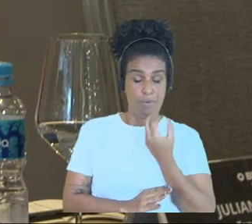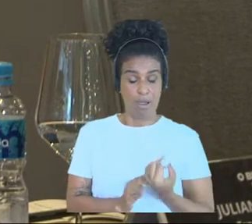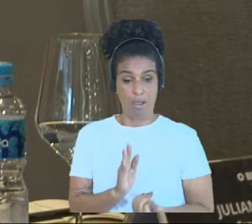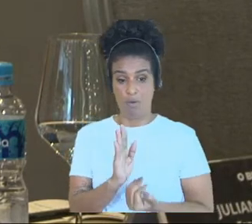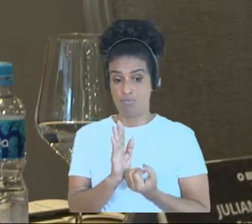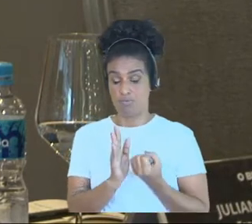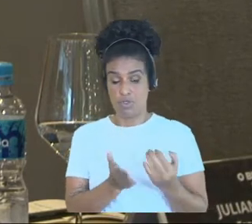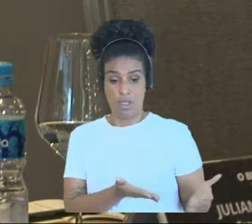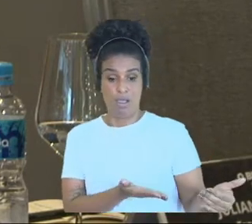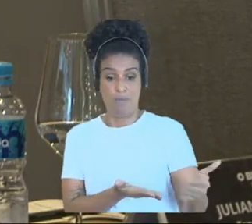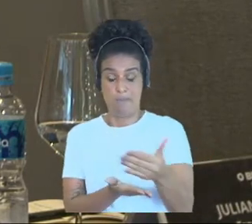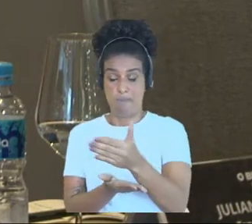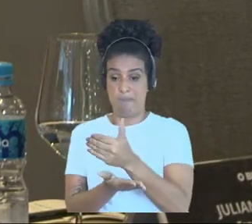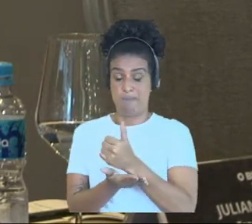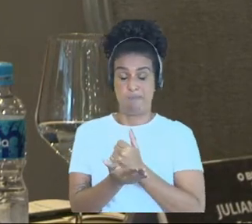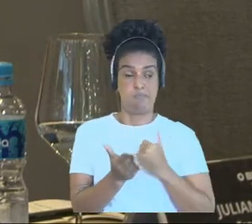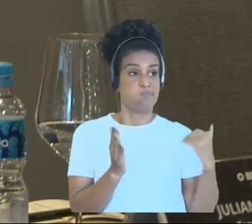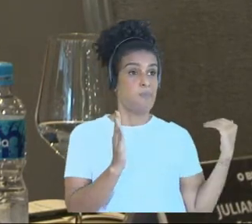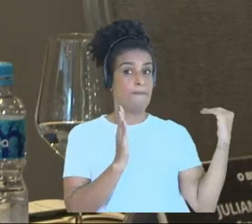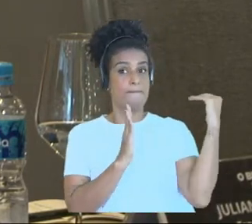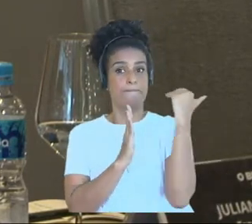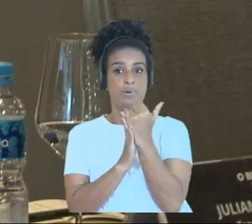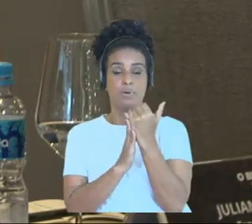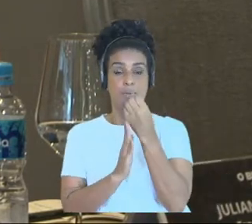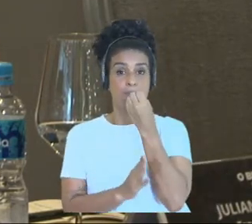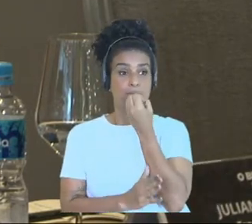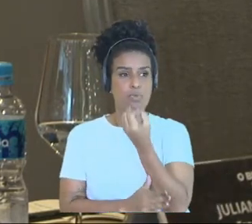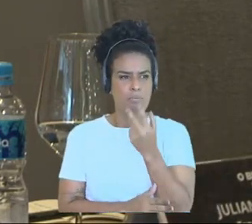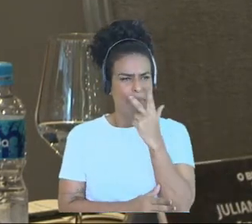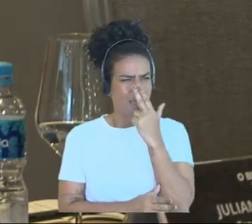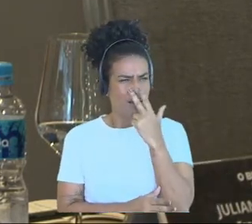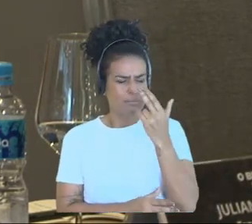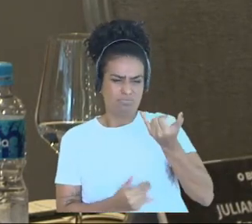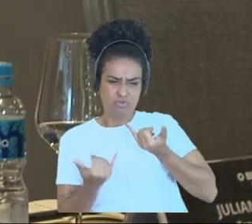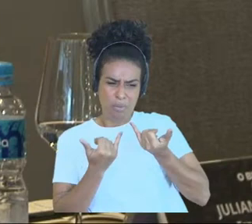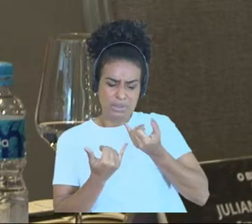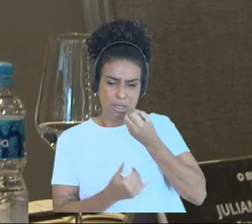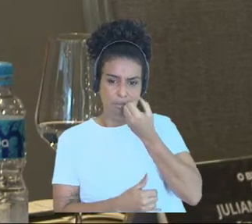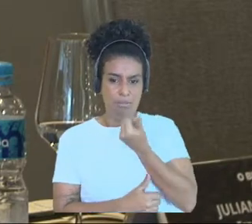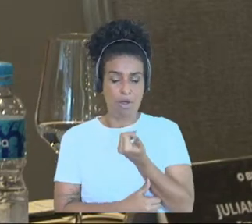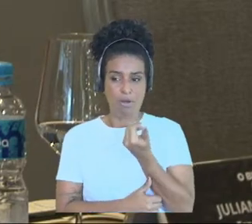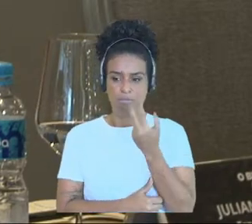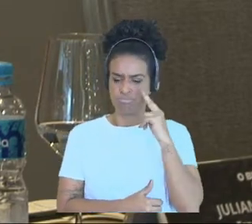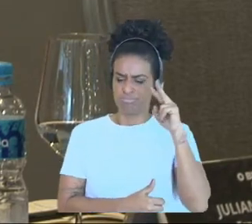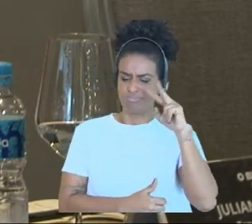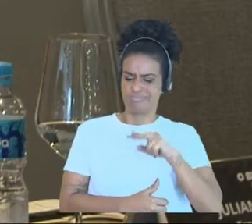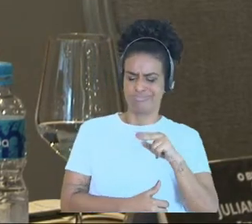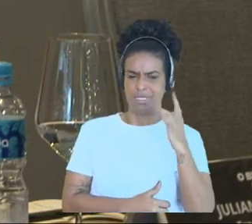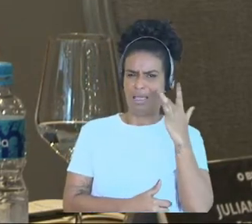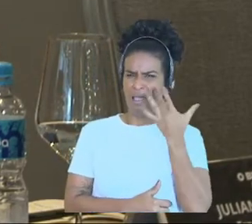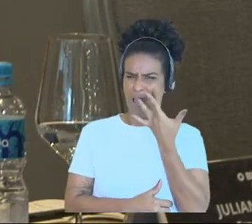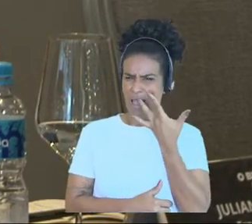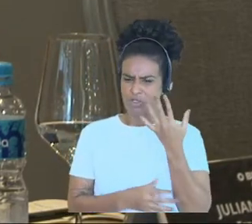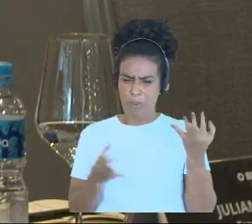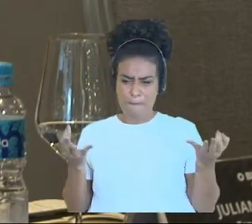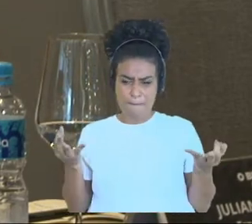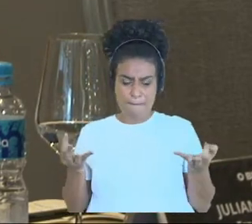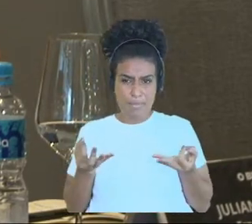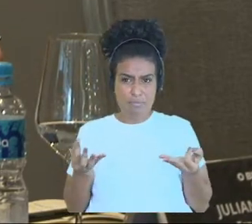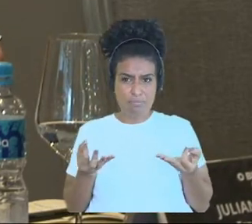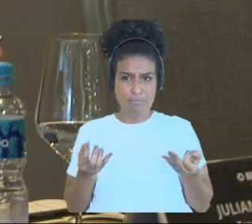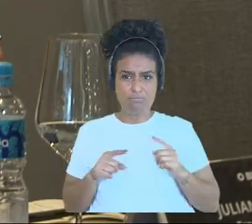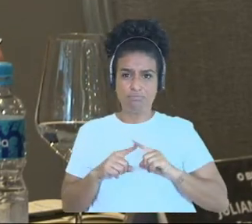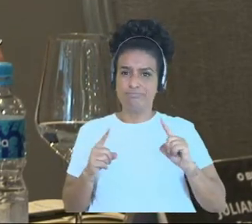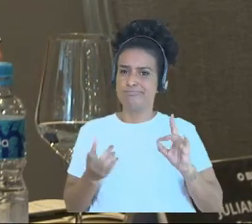de arrecadação e tudo parece boa notícia, né? E a gente fica achando que está tudo dentro dos eixos. Só que para a